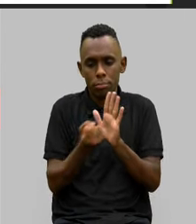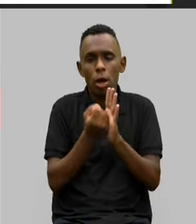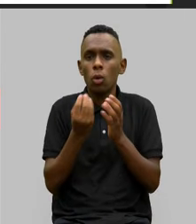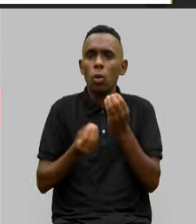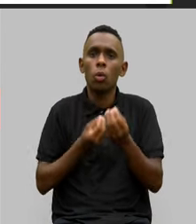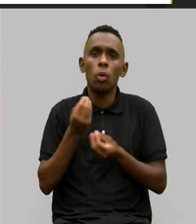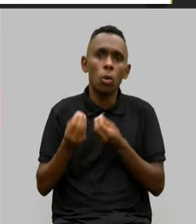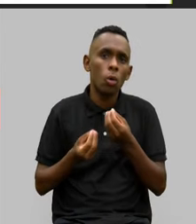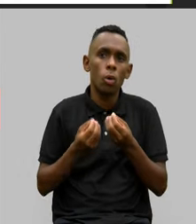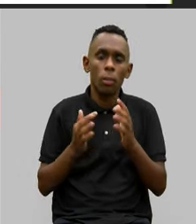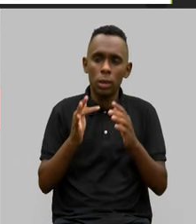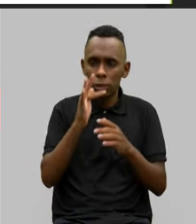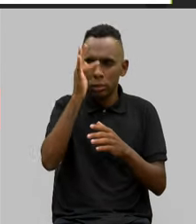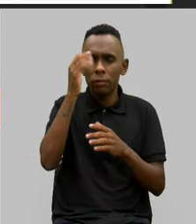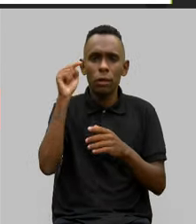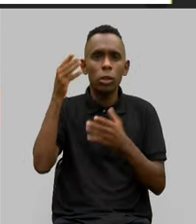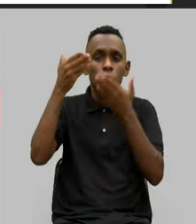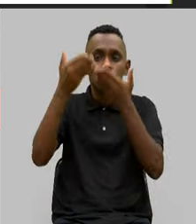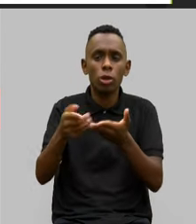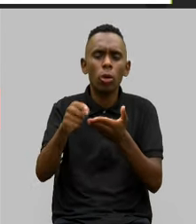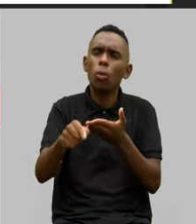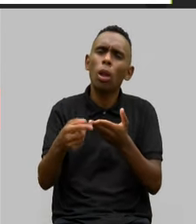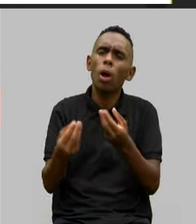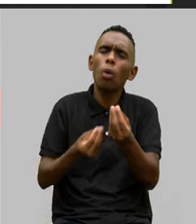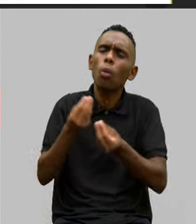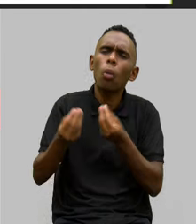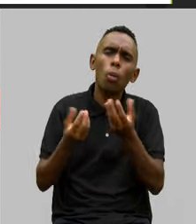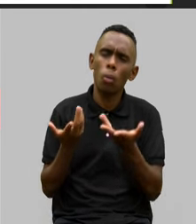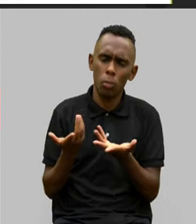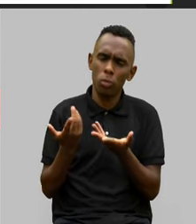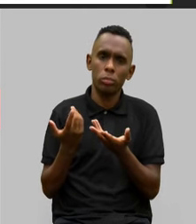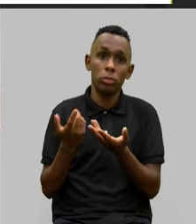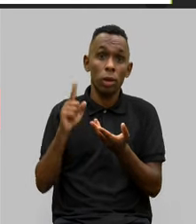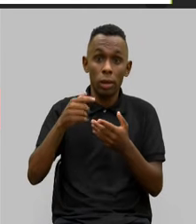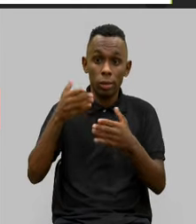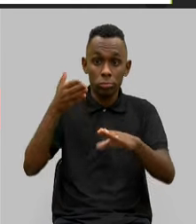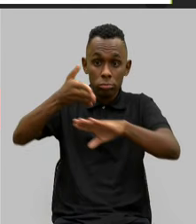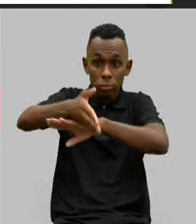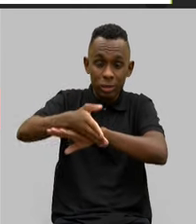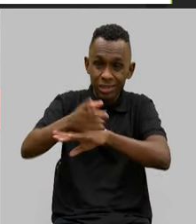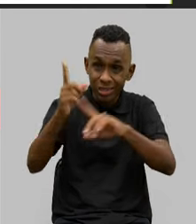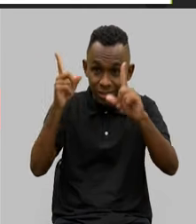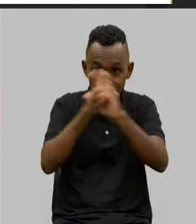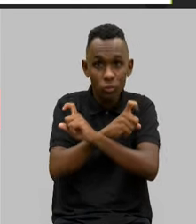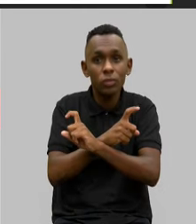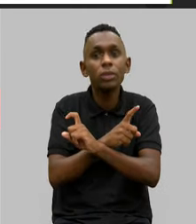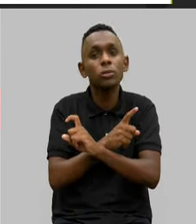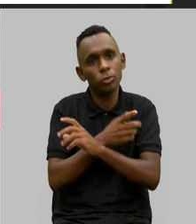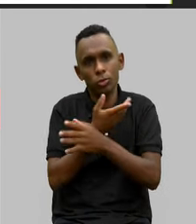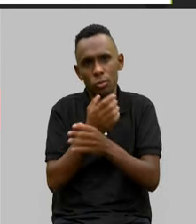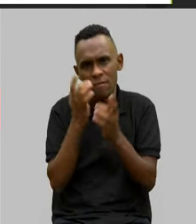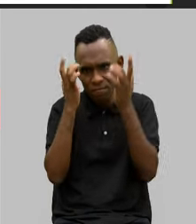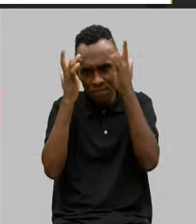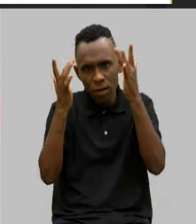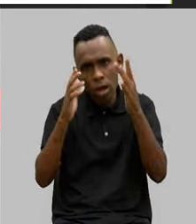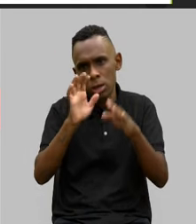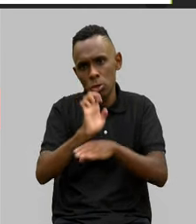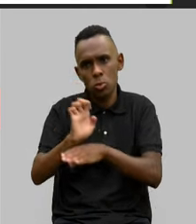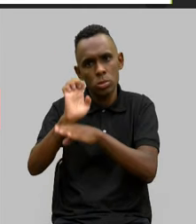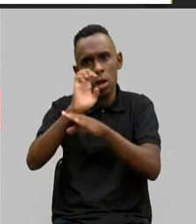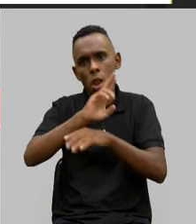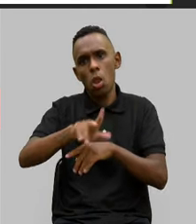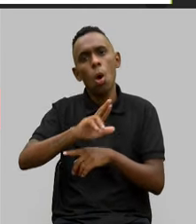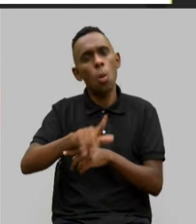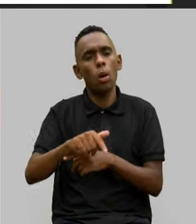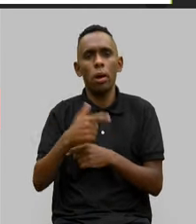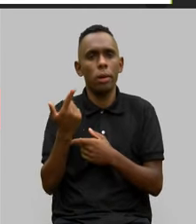como essa planta chegou naquele local e eu tô falando de um local de difícil acesso não é não tô falando de